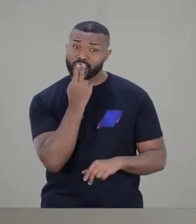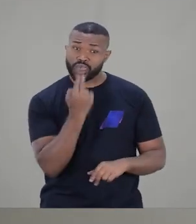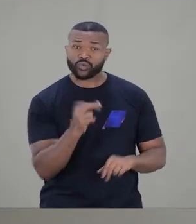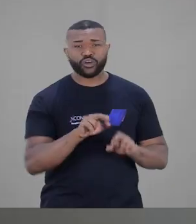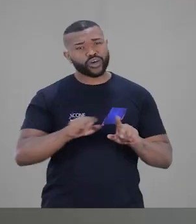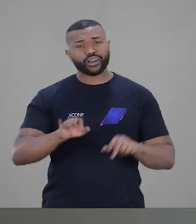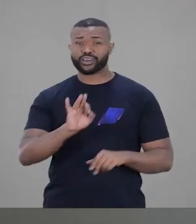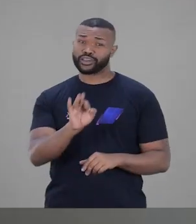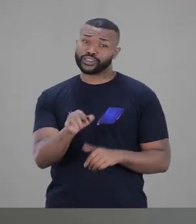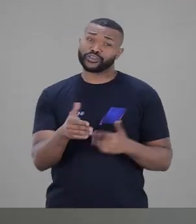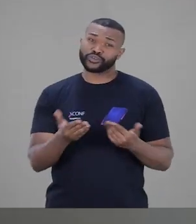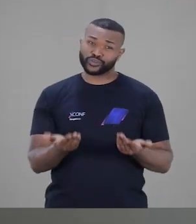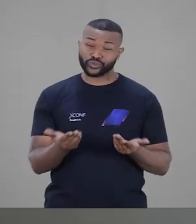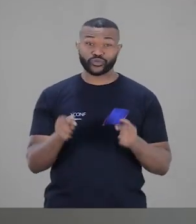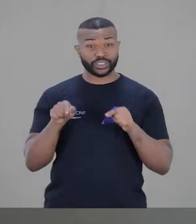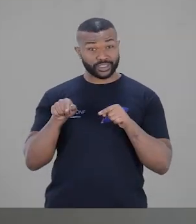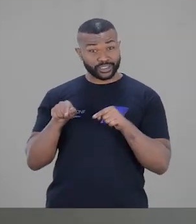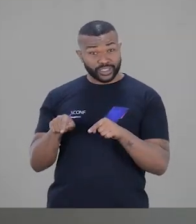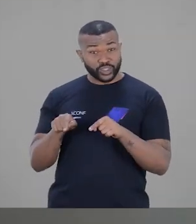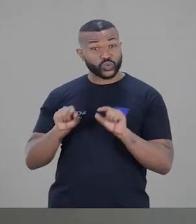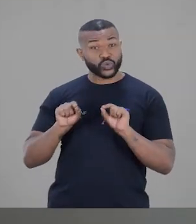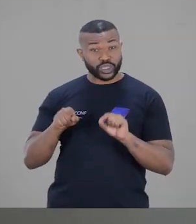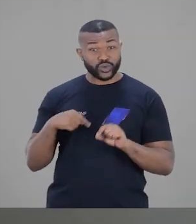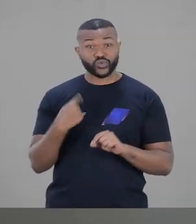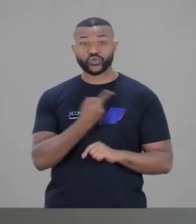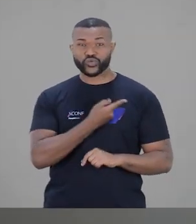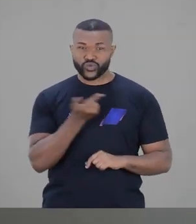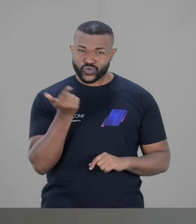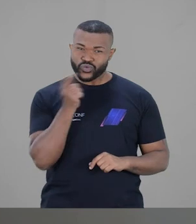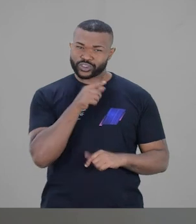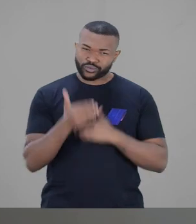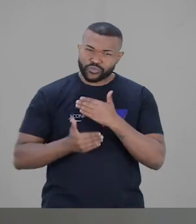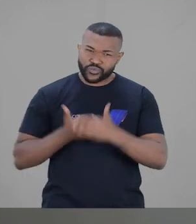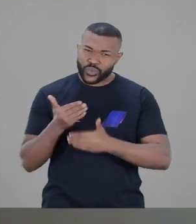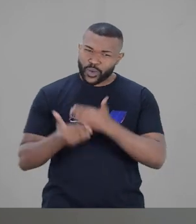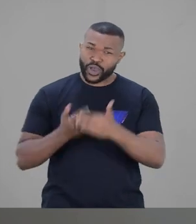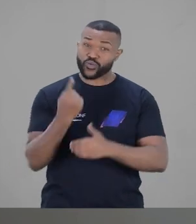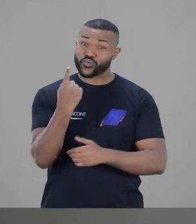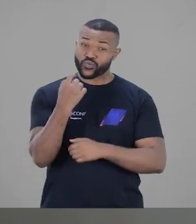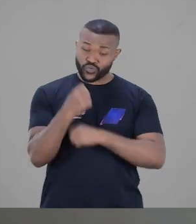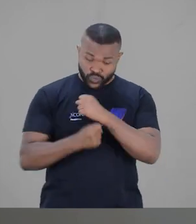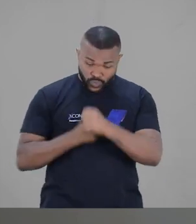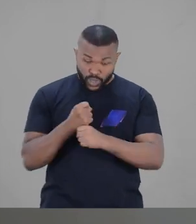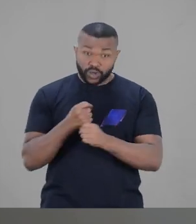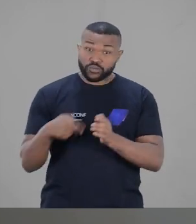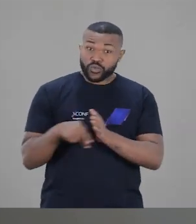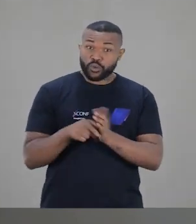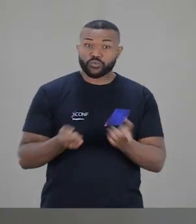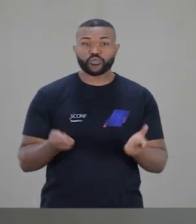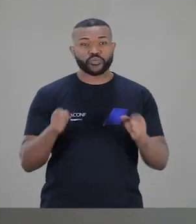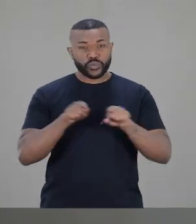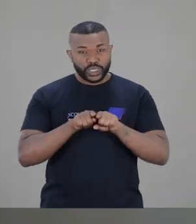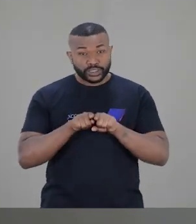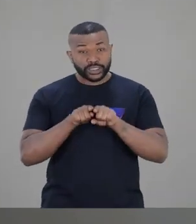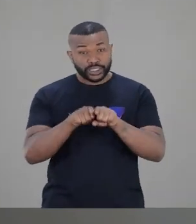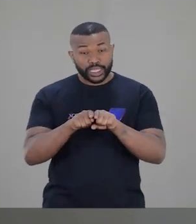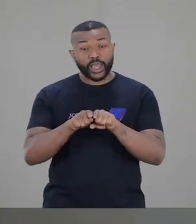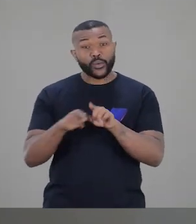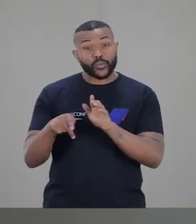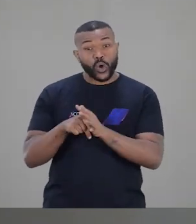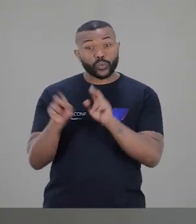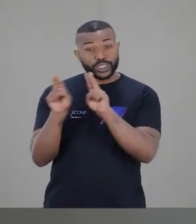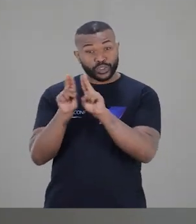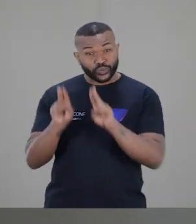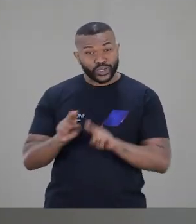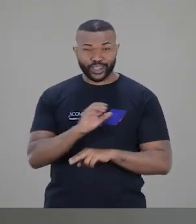multidioma. É isso, pessoal. Isso foi o que a gente conseguiu avançar nesse 1 ano de parceria entre ThoughtWorks